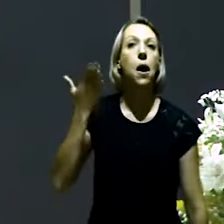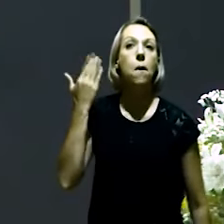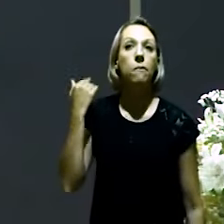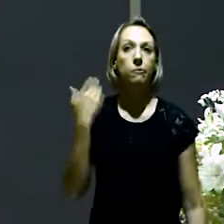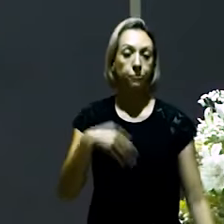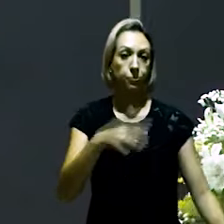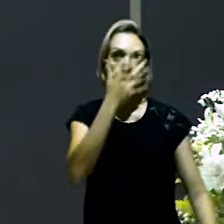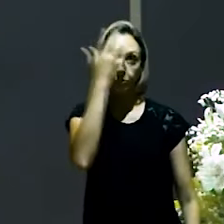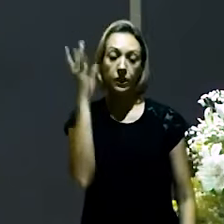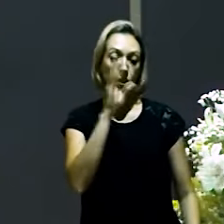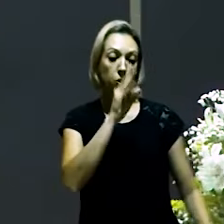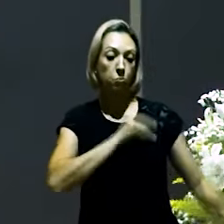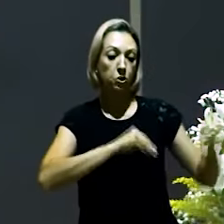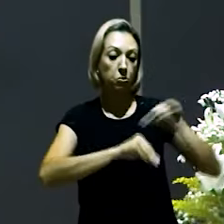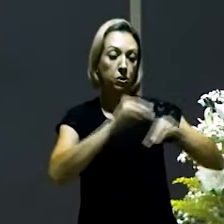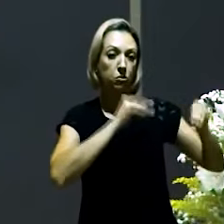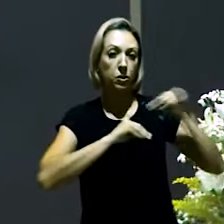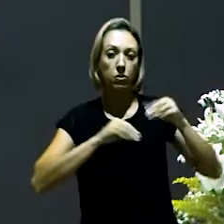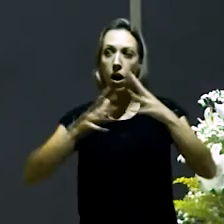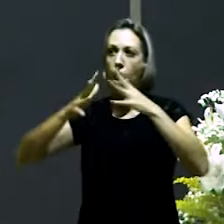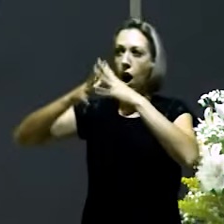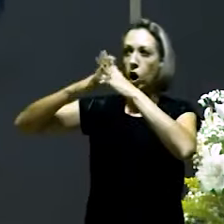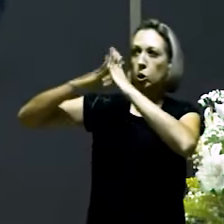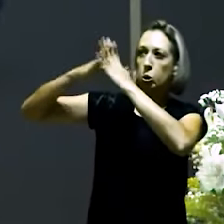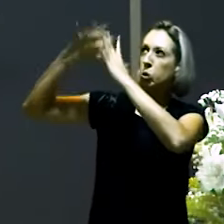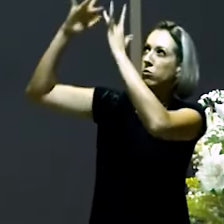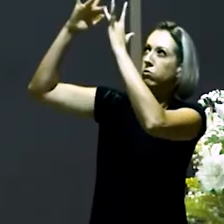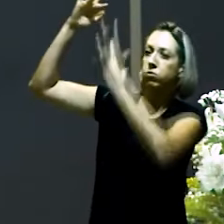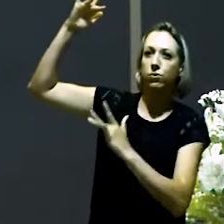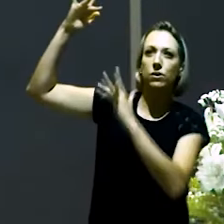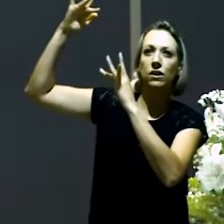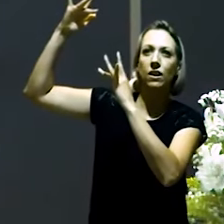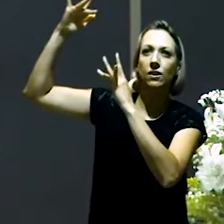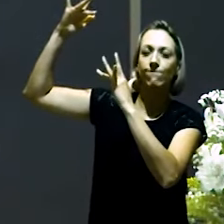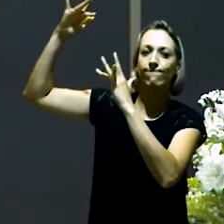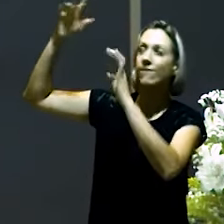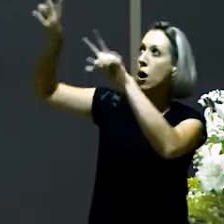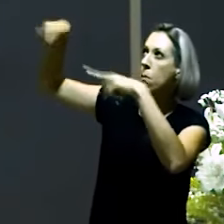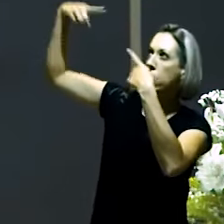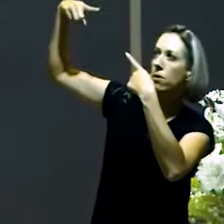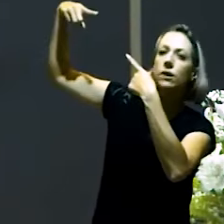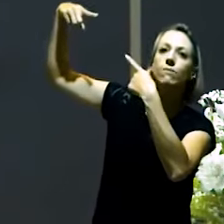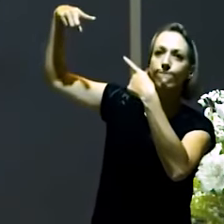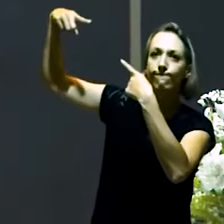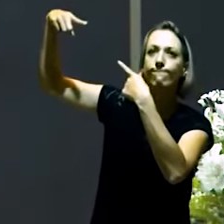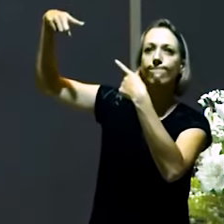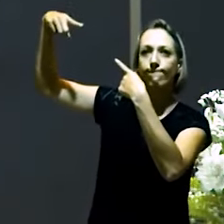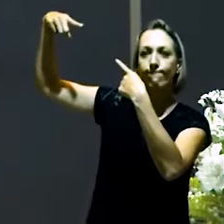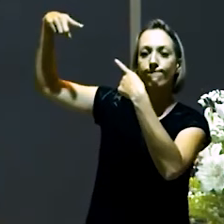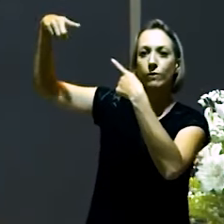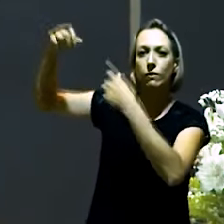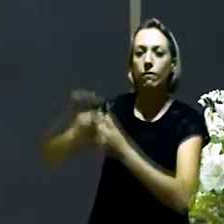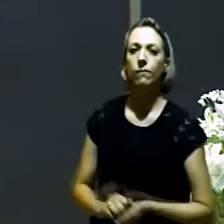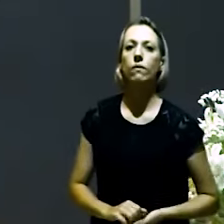Deus e com tudo que estava ao seu redor. Uma vez que o homem pecou, ele entrou em guerra contra Deus e contra tudo que estava perto